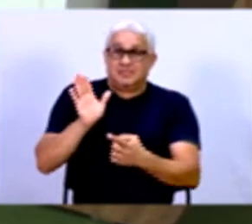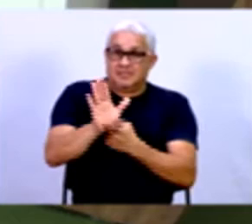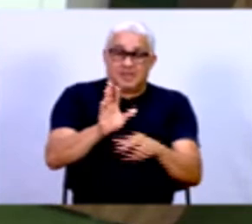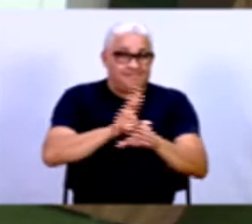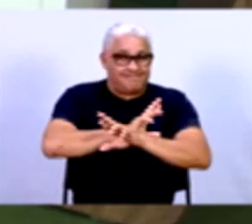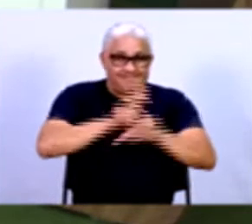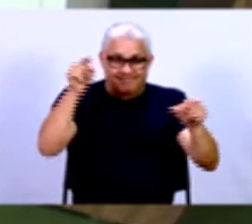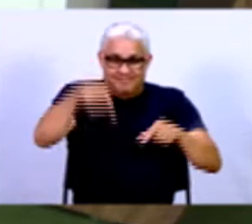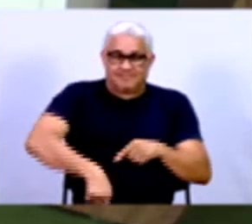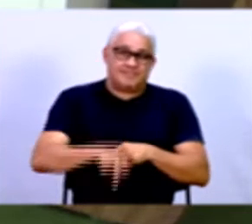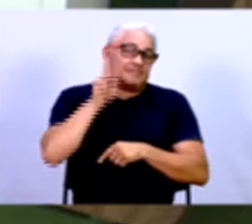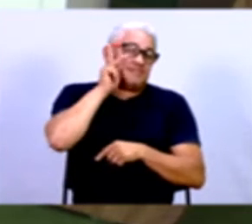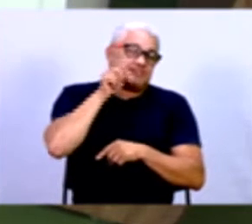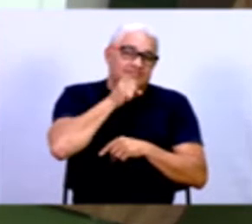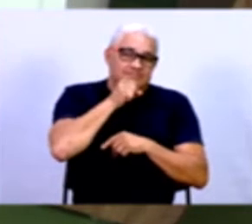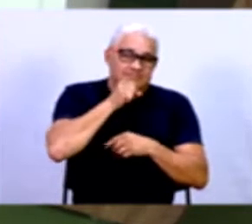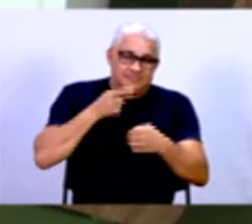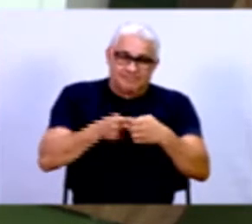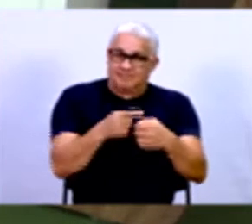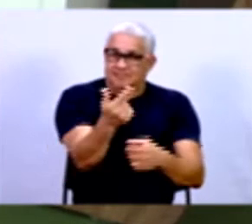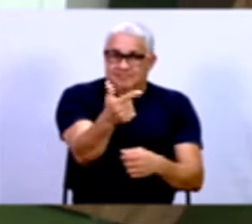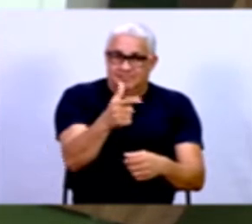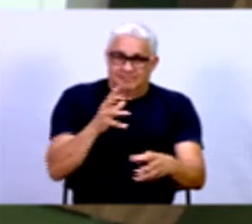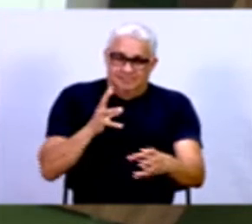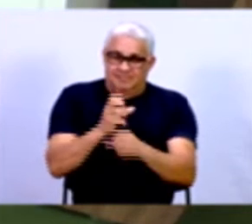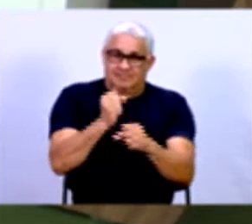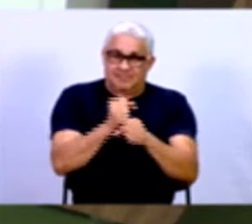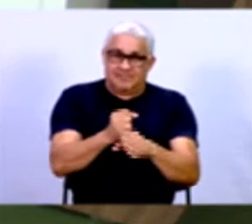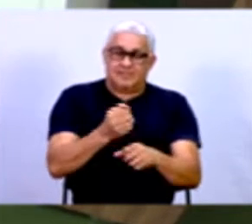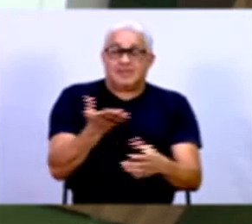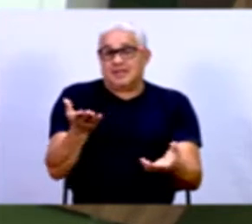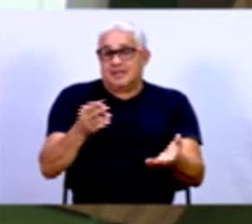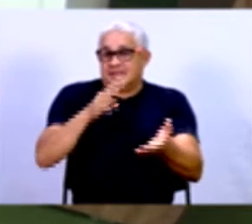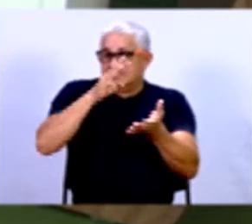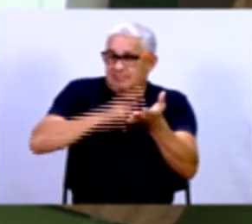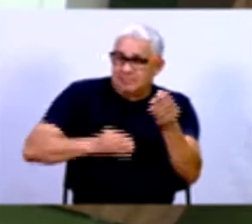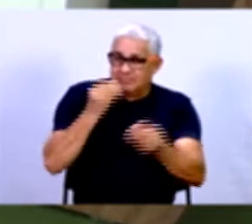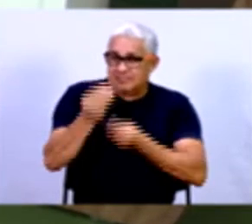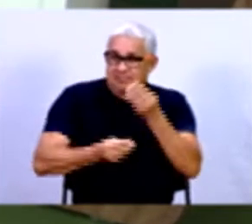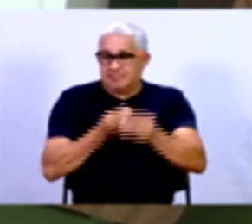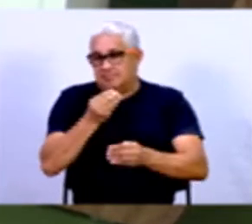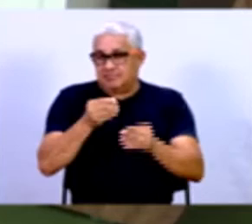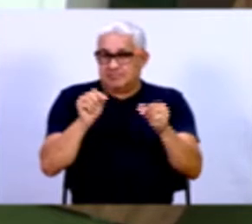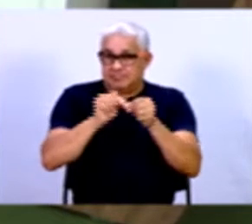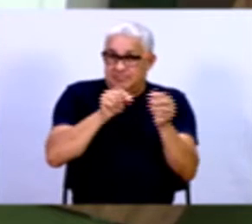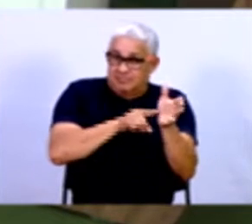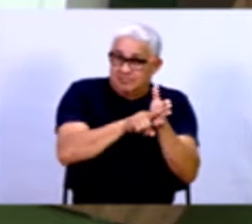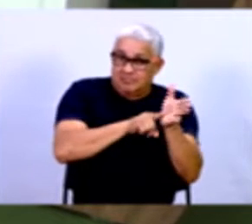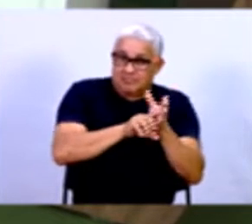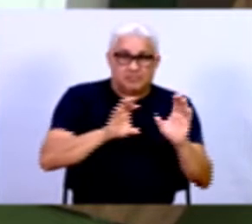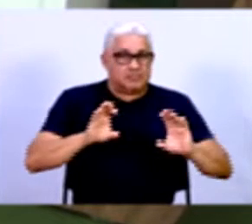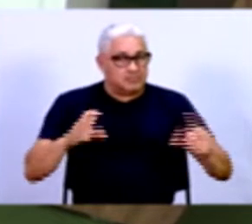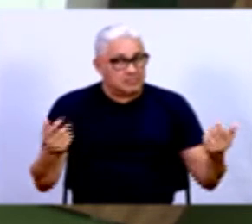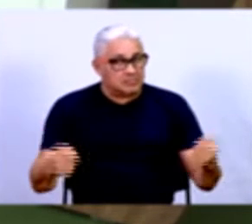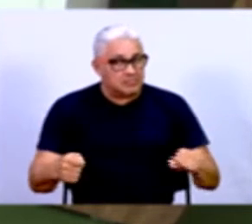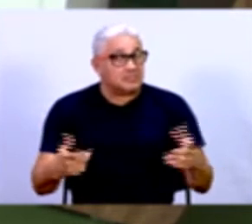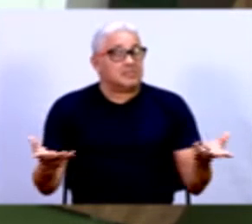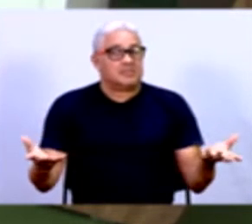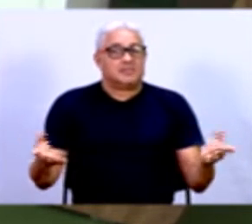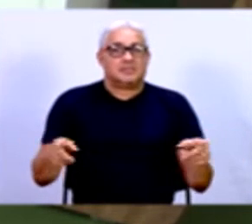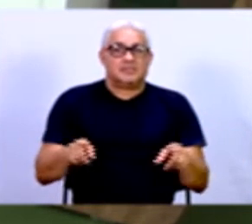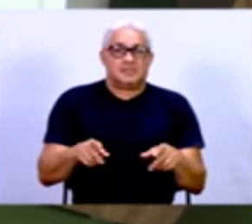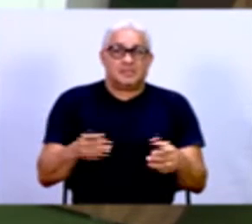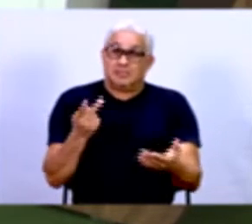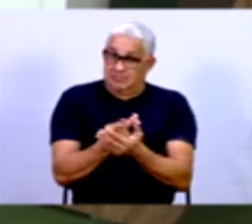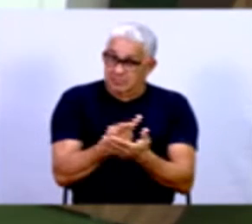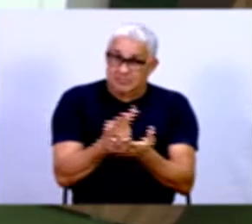aqui na capital. Exatamente. Então, assim, isso é o quê? O método ou a forma como foi feita a pesquisa. Claro que isso pode ser intencional, mas também pode ser um